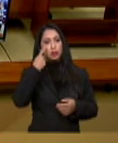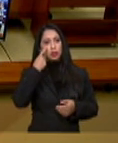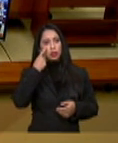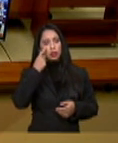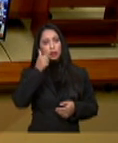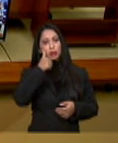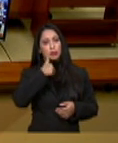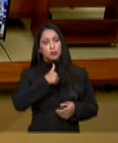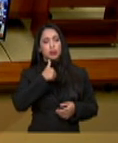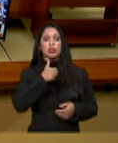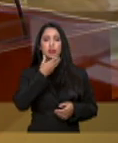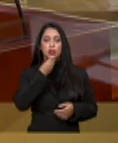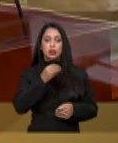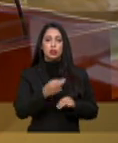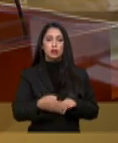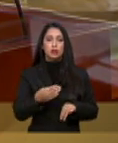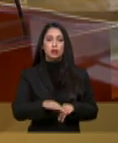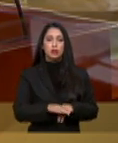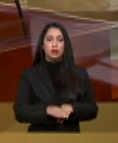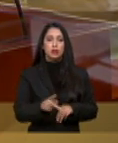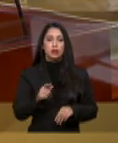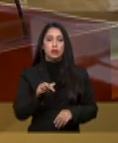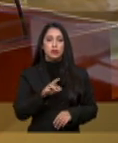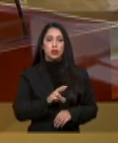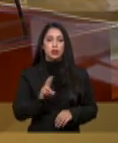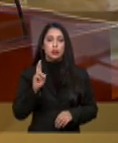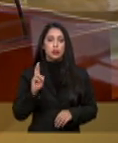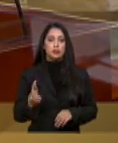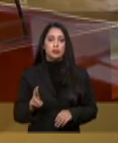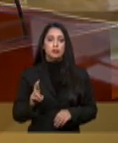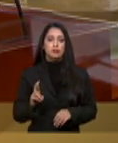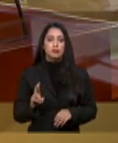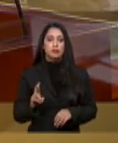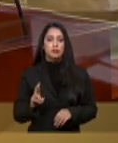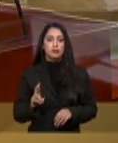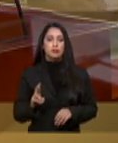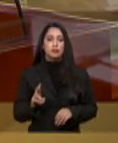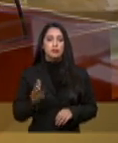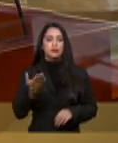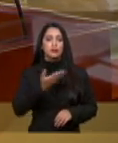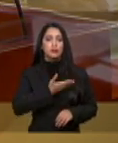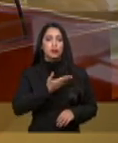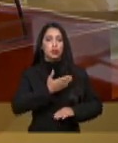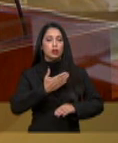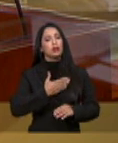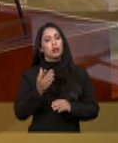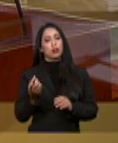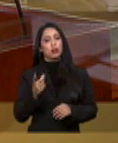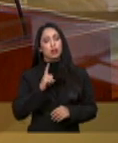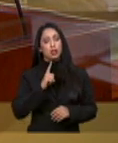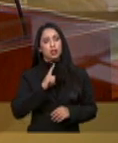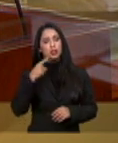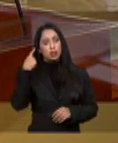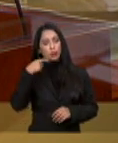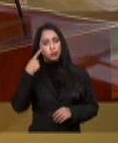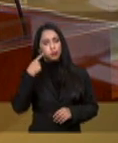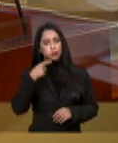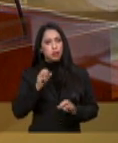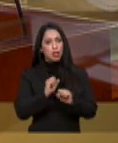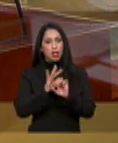ministras e senhores ministros, excelentíssimo procurador-geral da República e ilustres colegas de advogada é jovem, tem pele